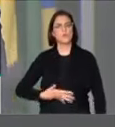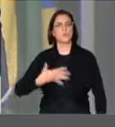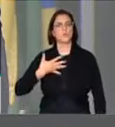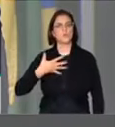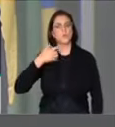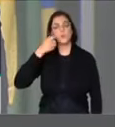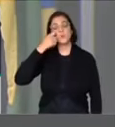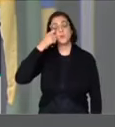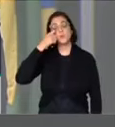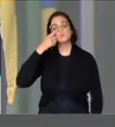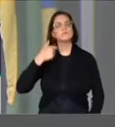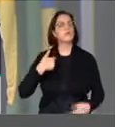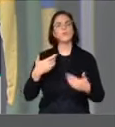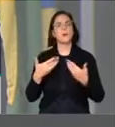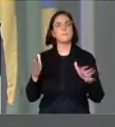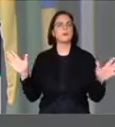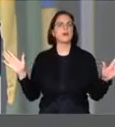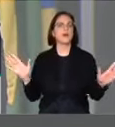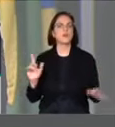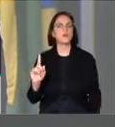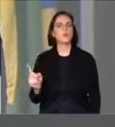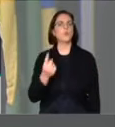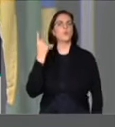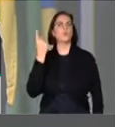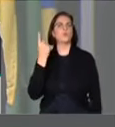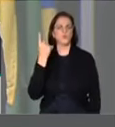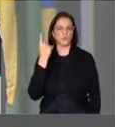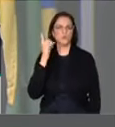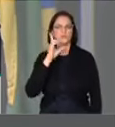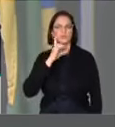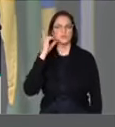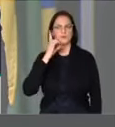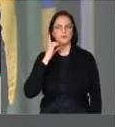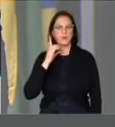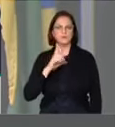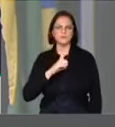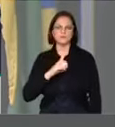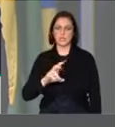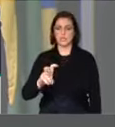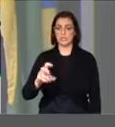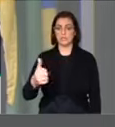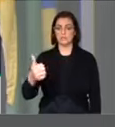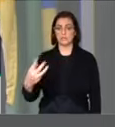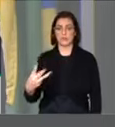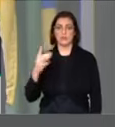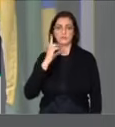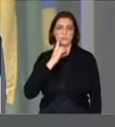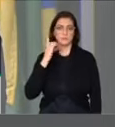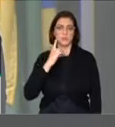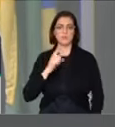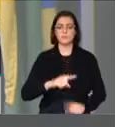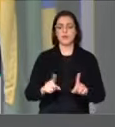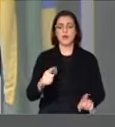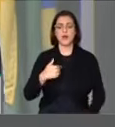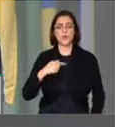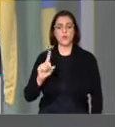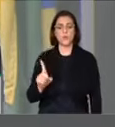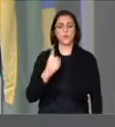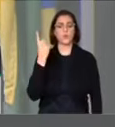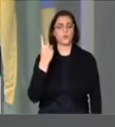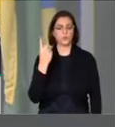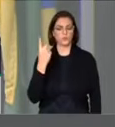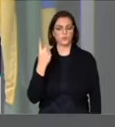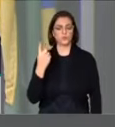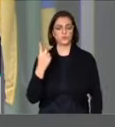ser abertamente o único parlamentar de 513 que dá voz à nossa